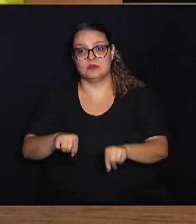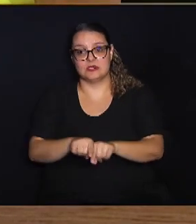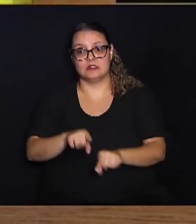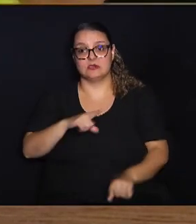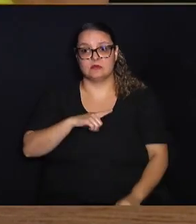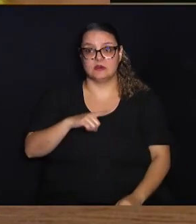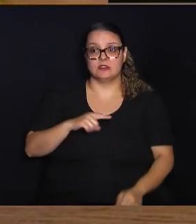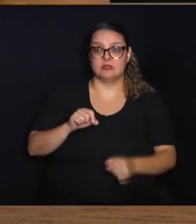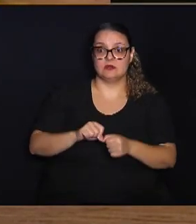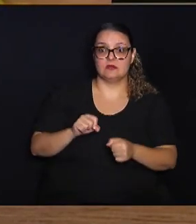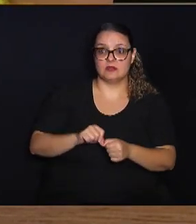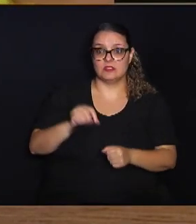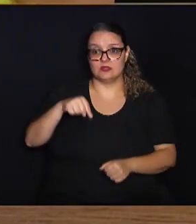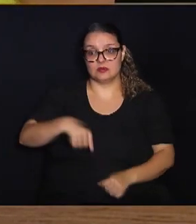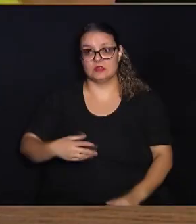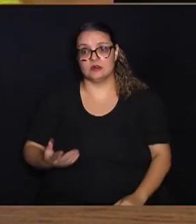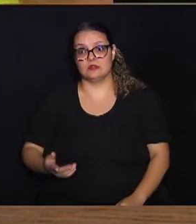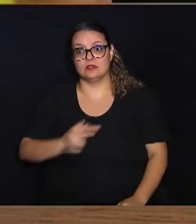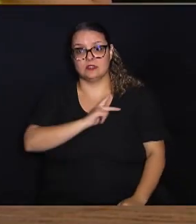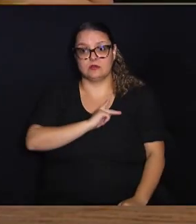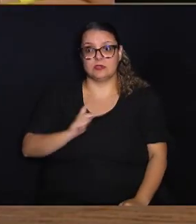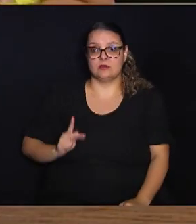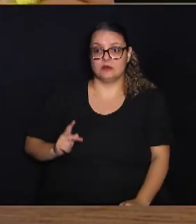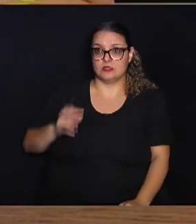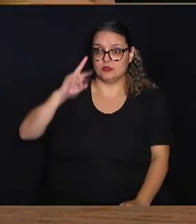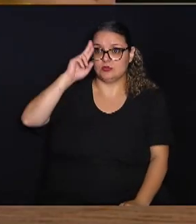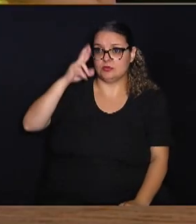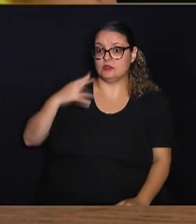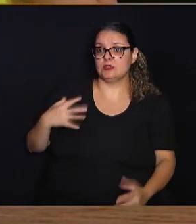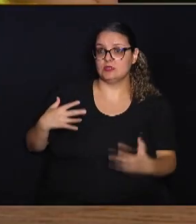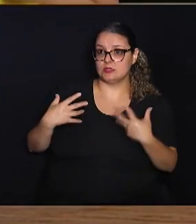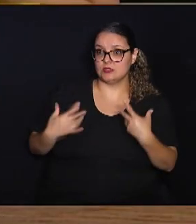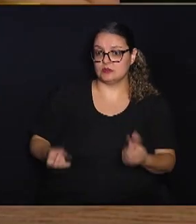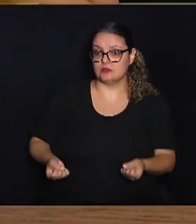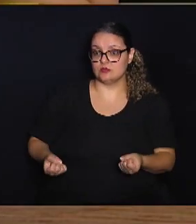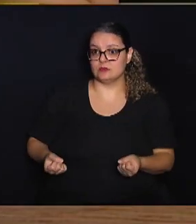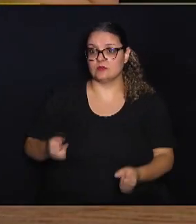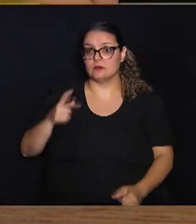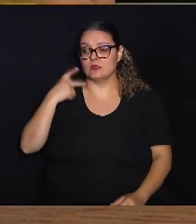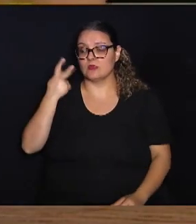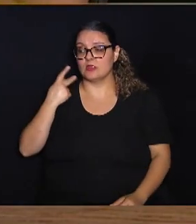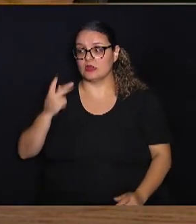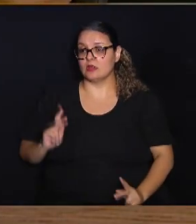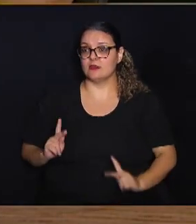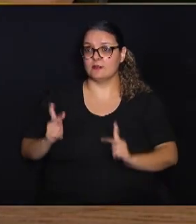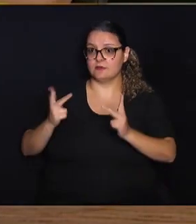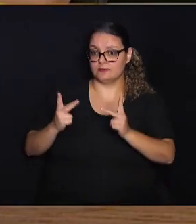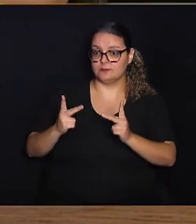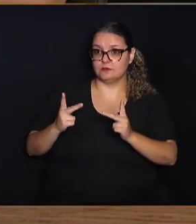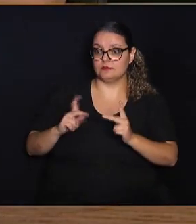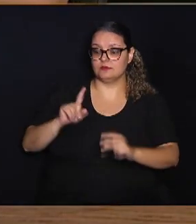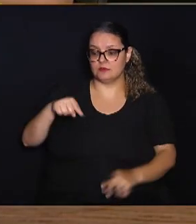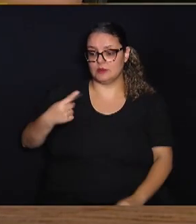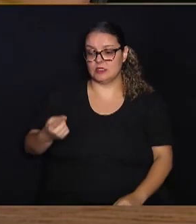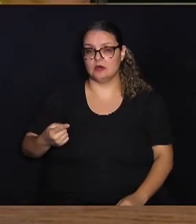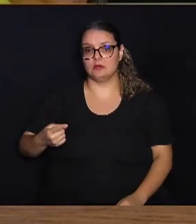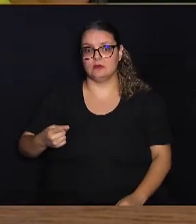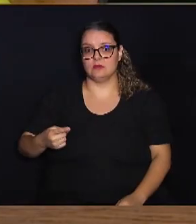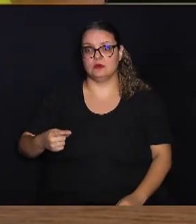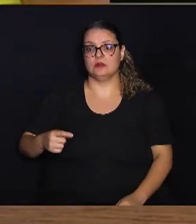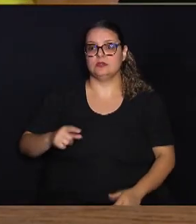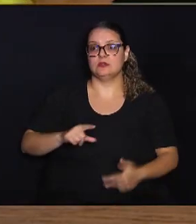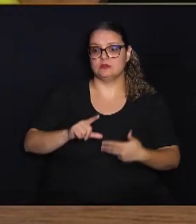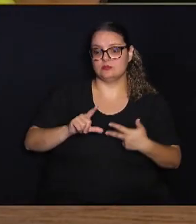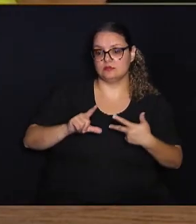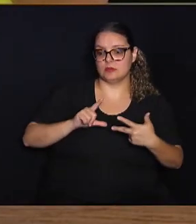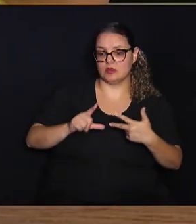feito, inclusive aqui na presidência mesmo, o senhor tem recebido os vereadores eleitos para a próxima legislatura. Fala para